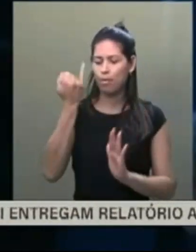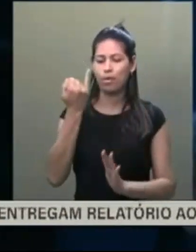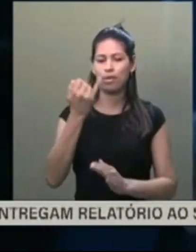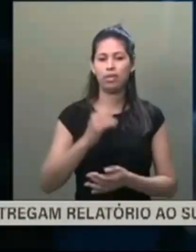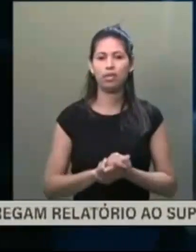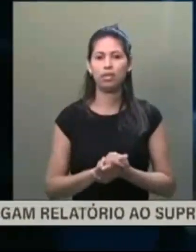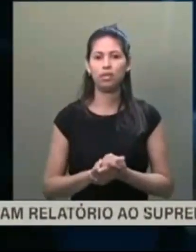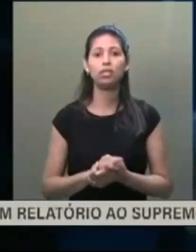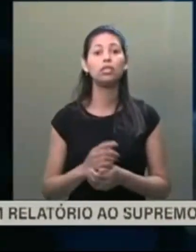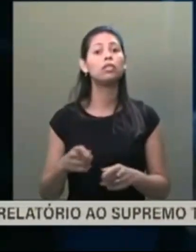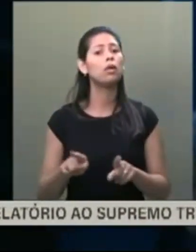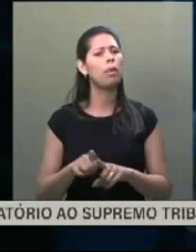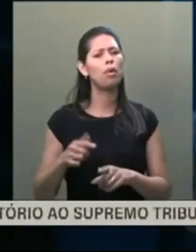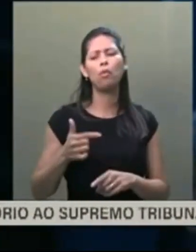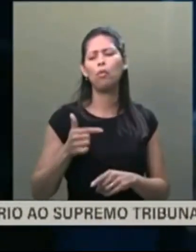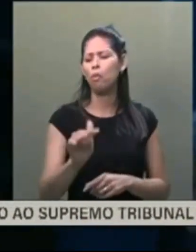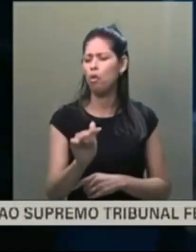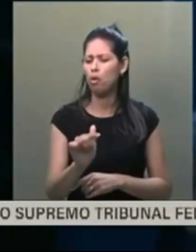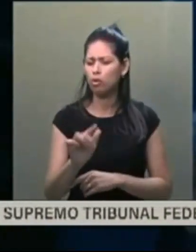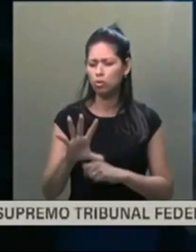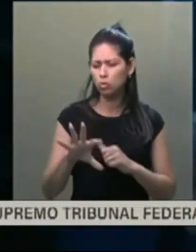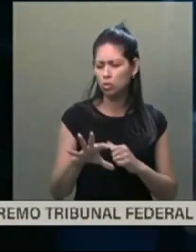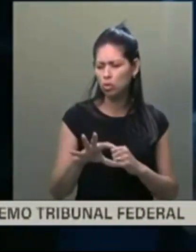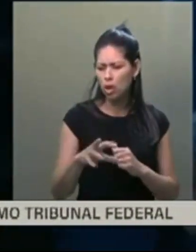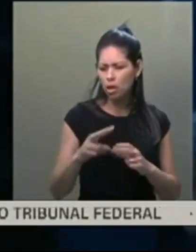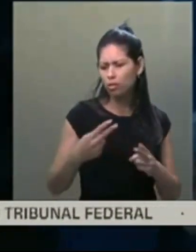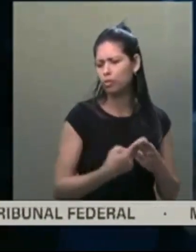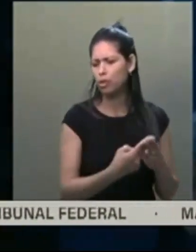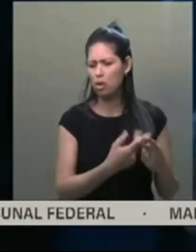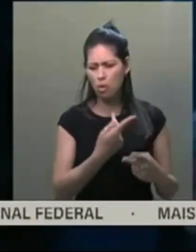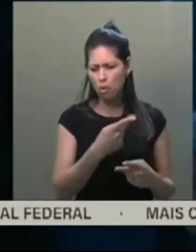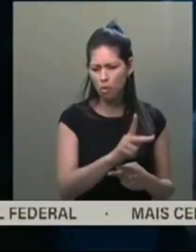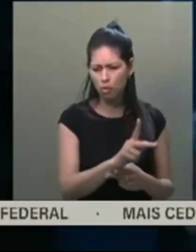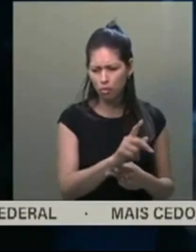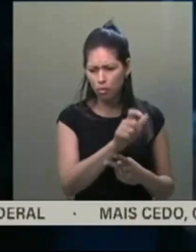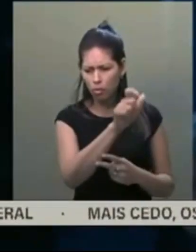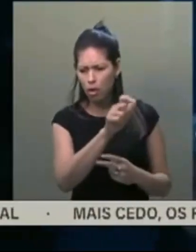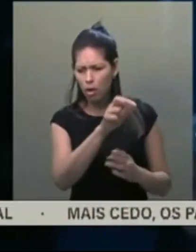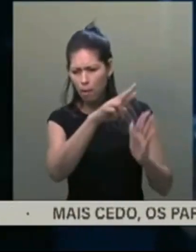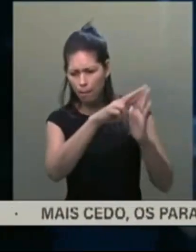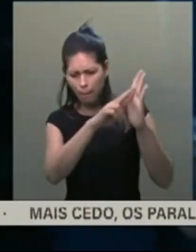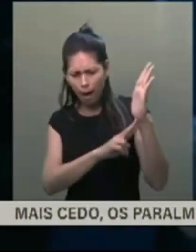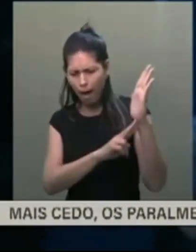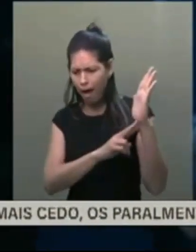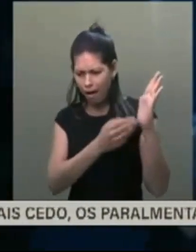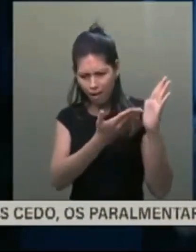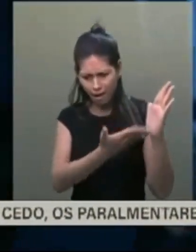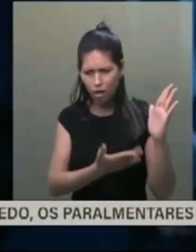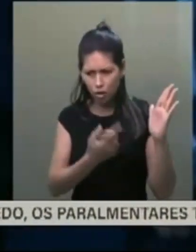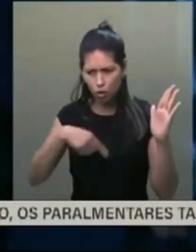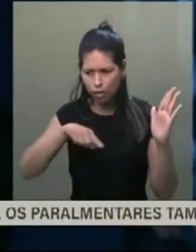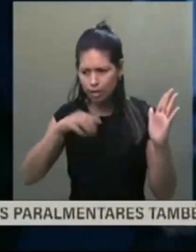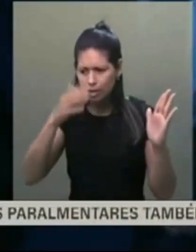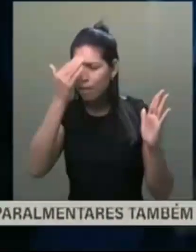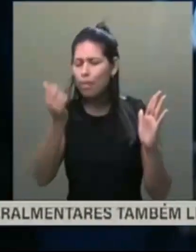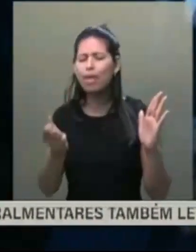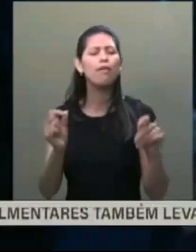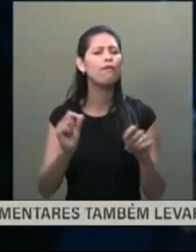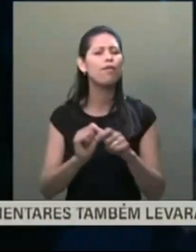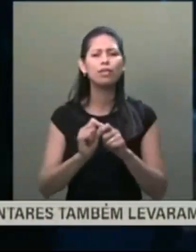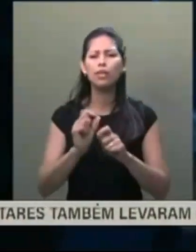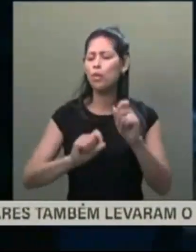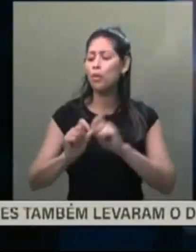de indiciamento de parlamentar, que nós saibamos reagir, não facciosamente, mas